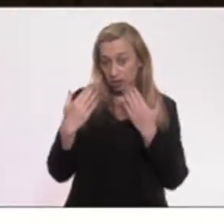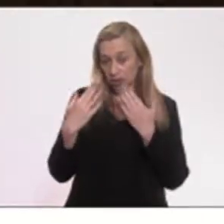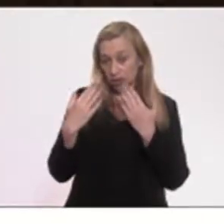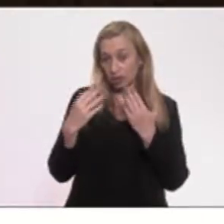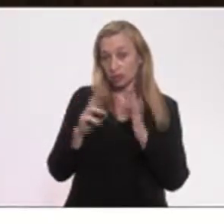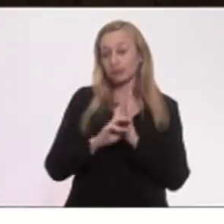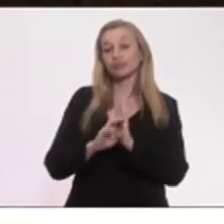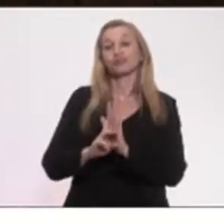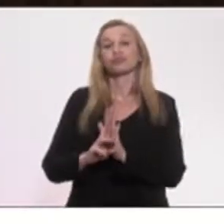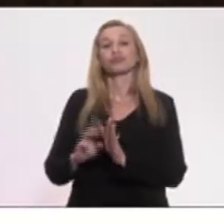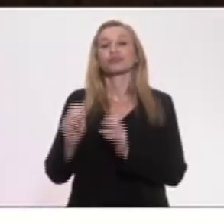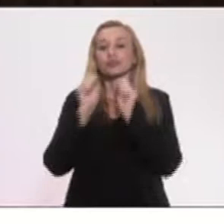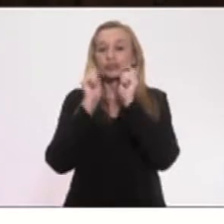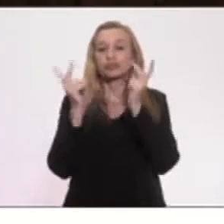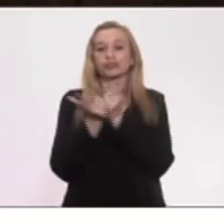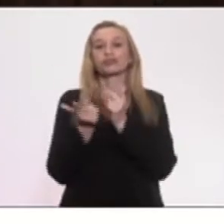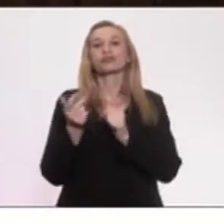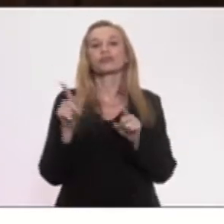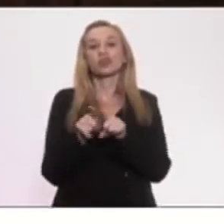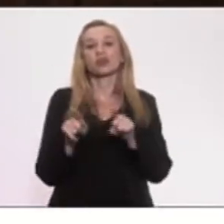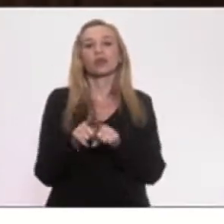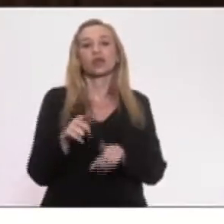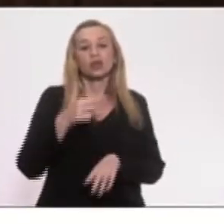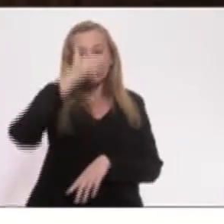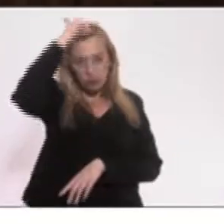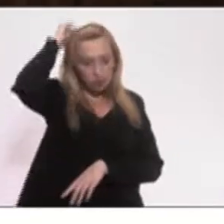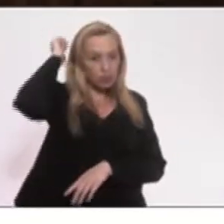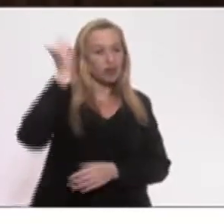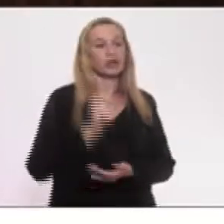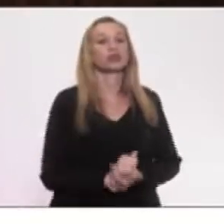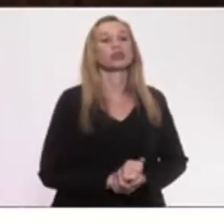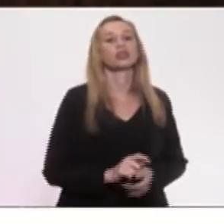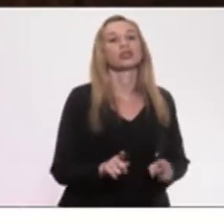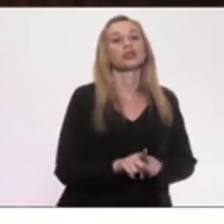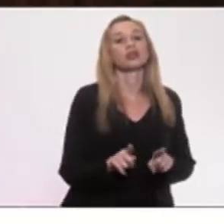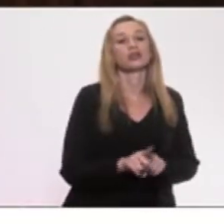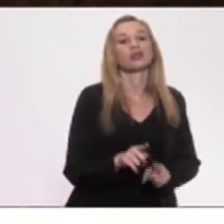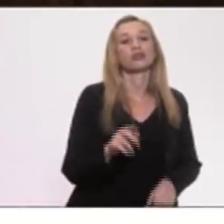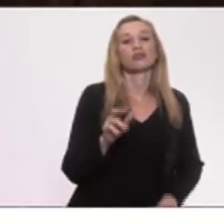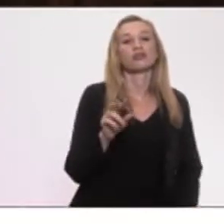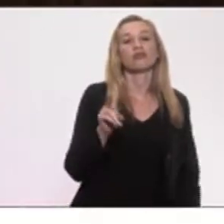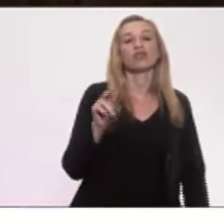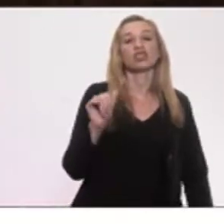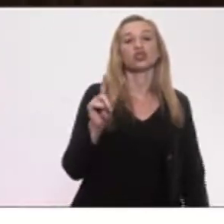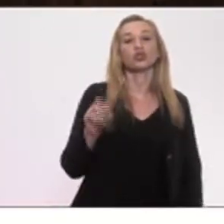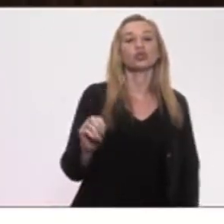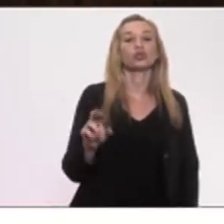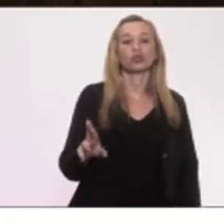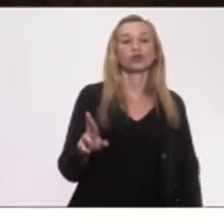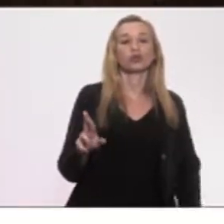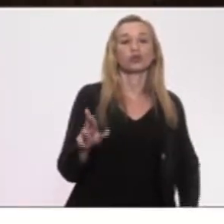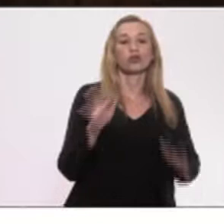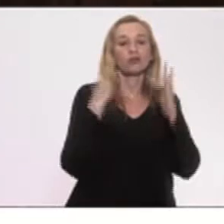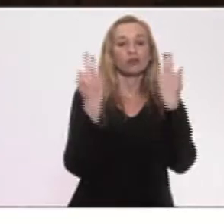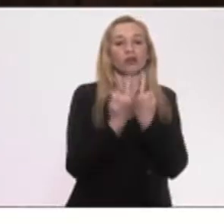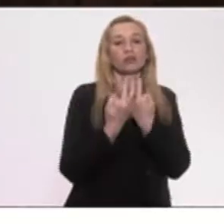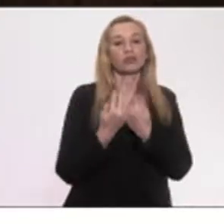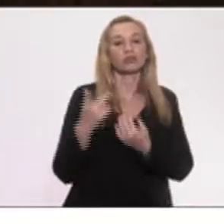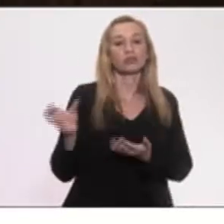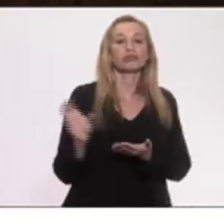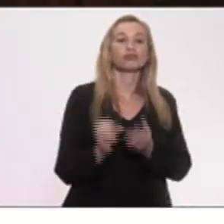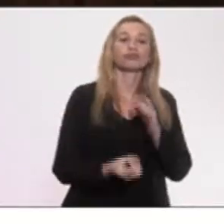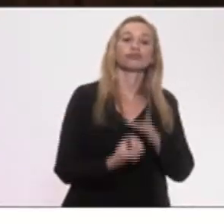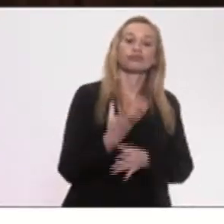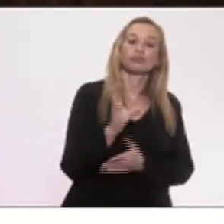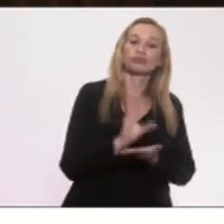como o deputado Luiz Paulo Correia da Rocha, assim como o deputado Vandro Família. Pois bem, foi instalado o Conselho